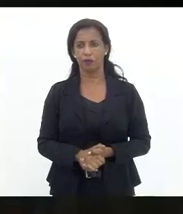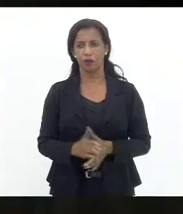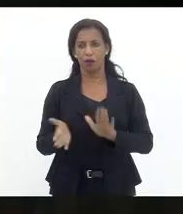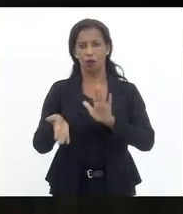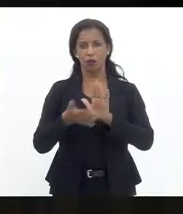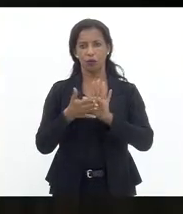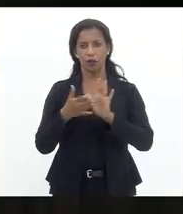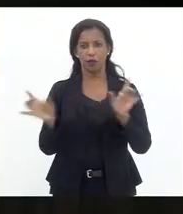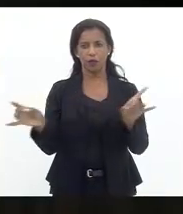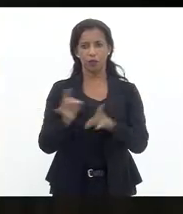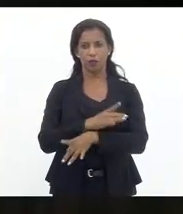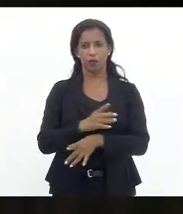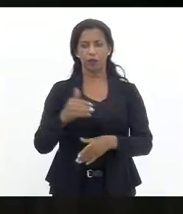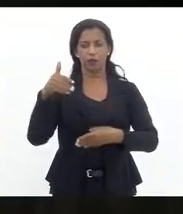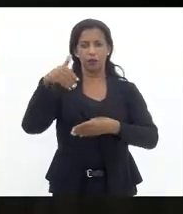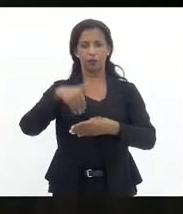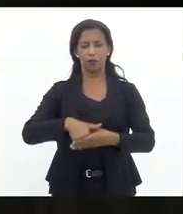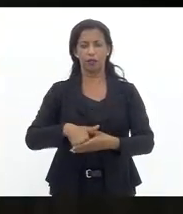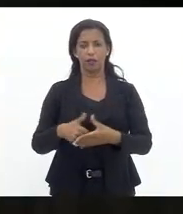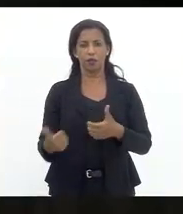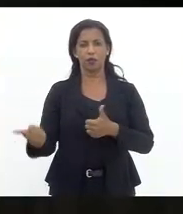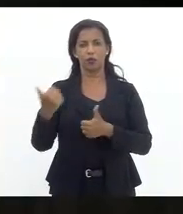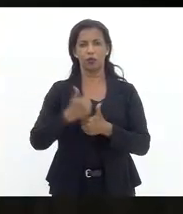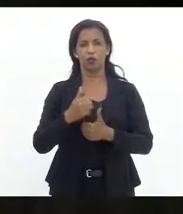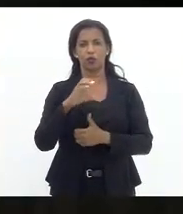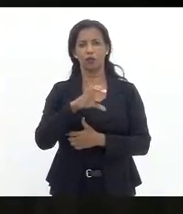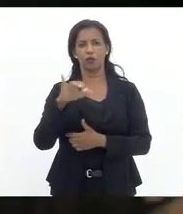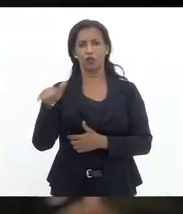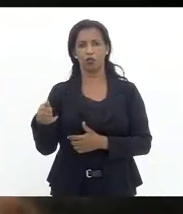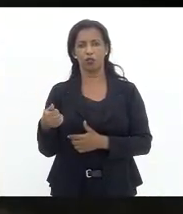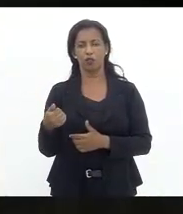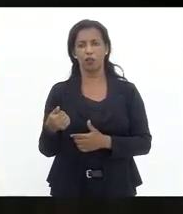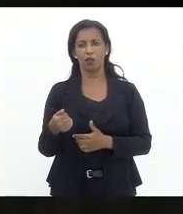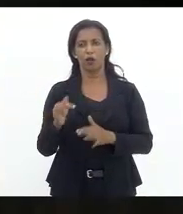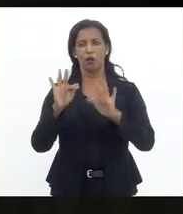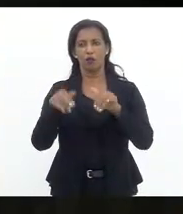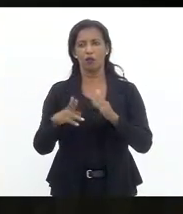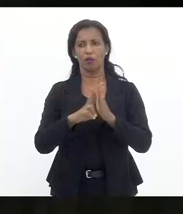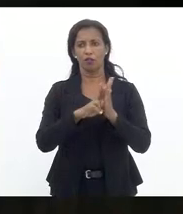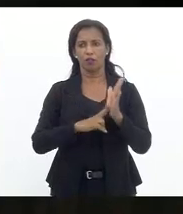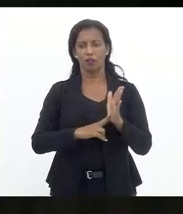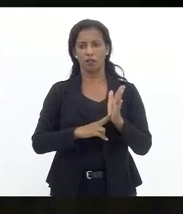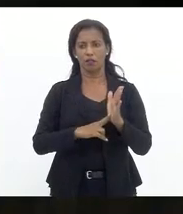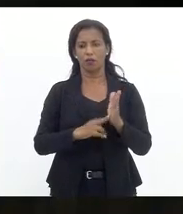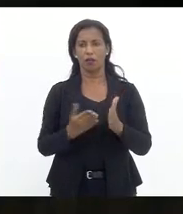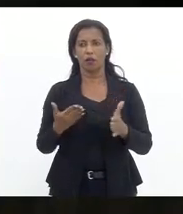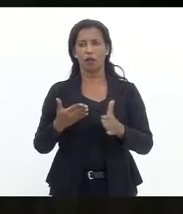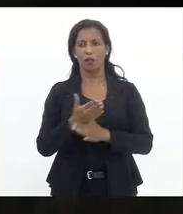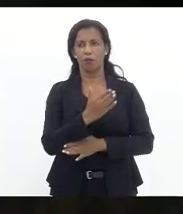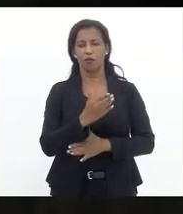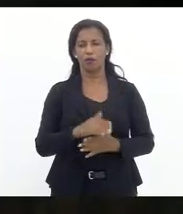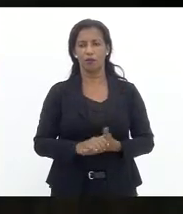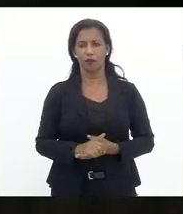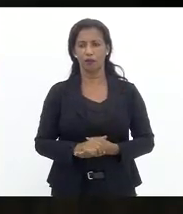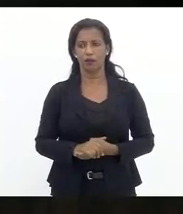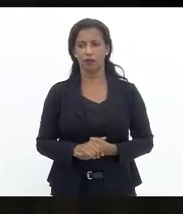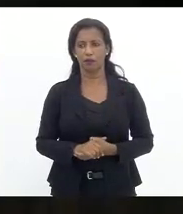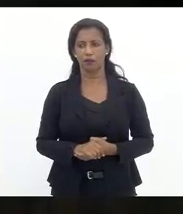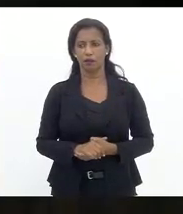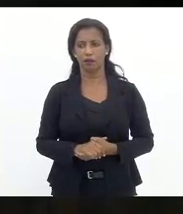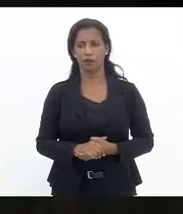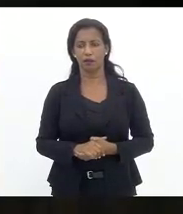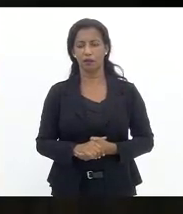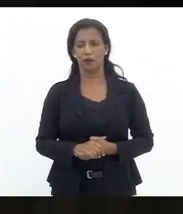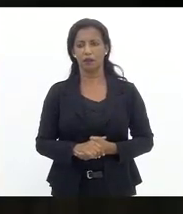Pareceres emitidos em votação substitutiva da CCJ com forma final de redação. Senhores que aprovam, nessa comissão, aprovado,